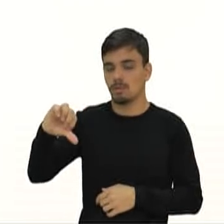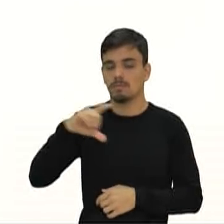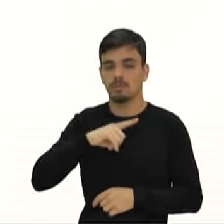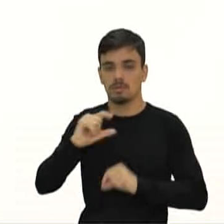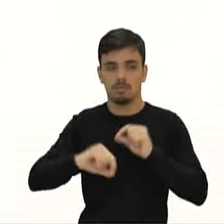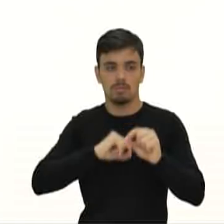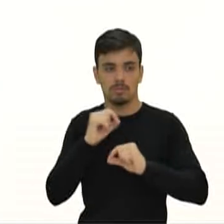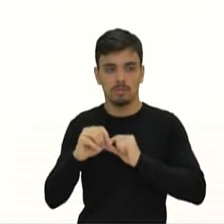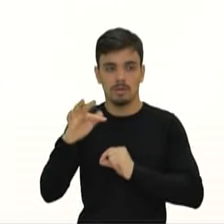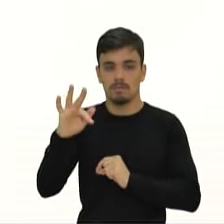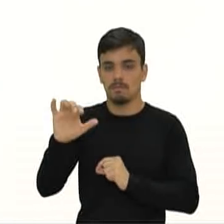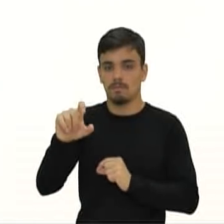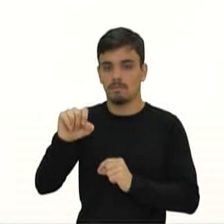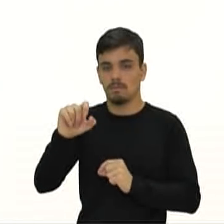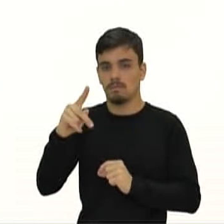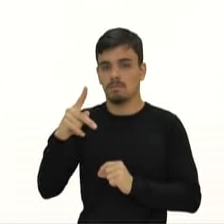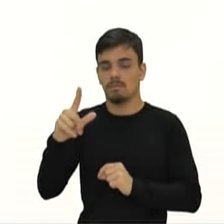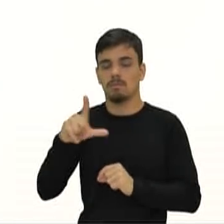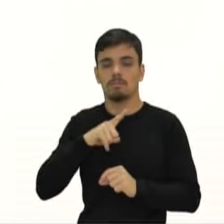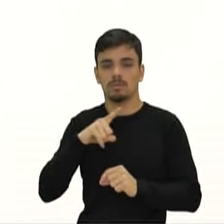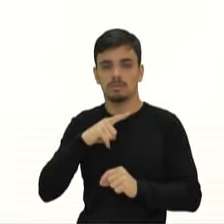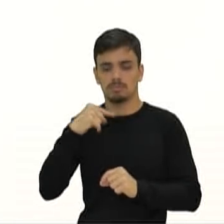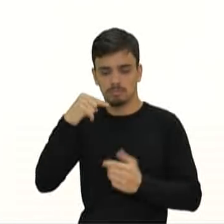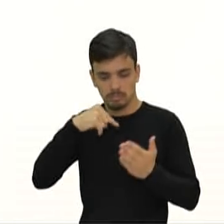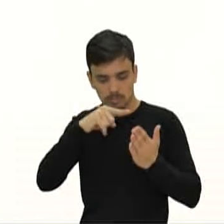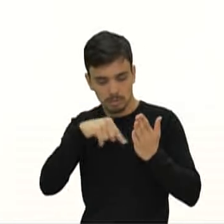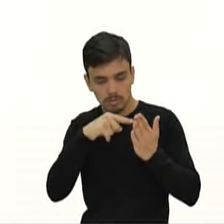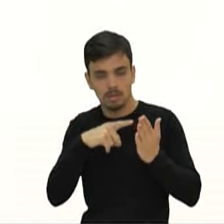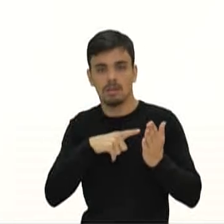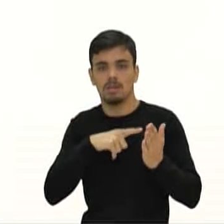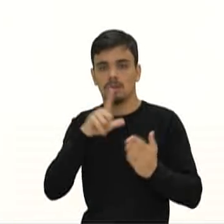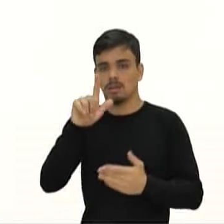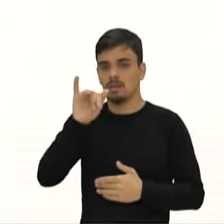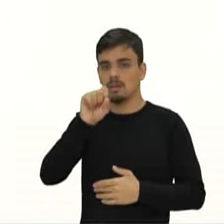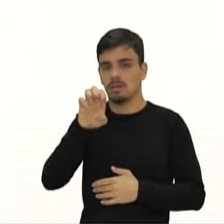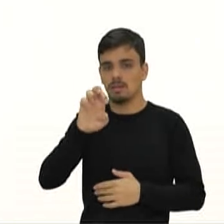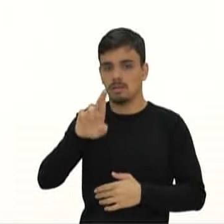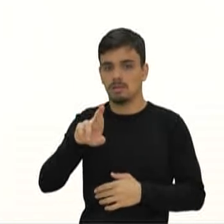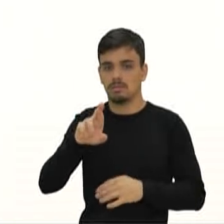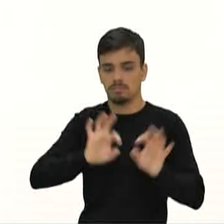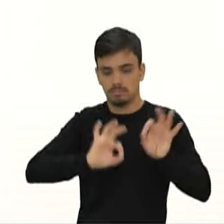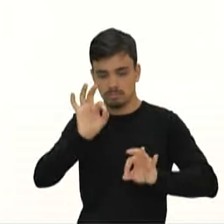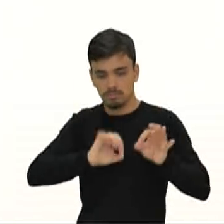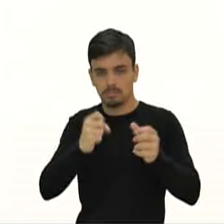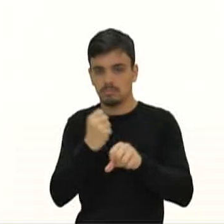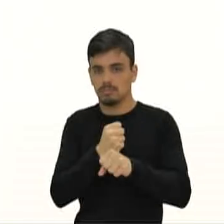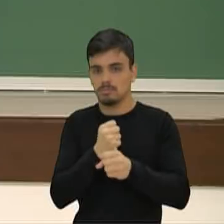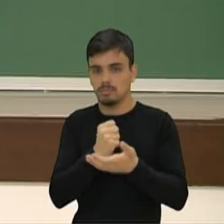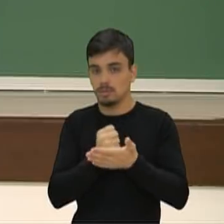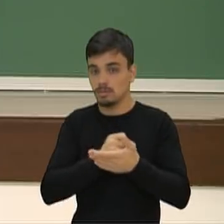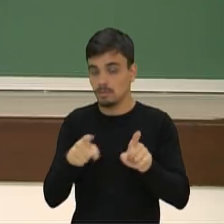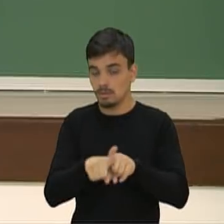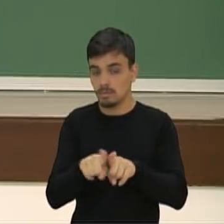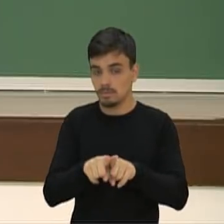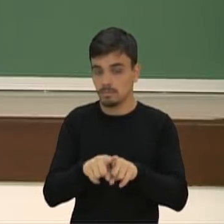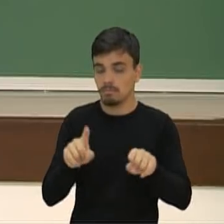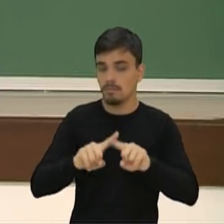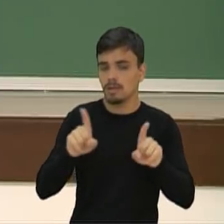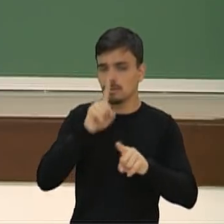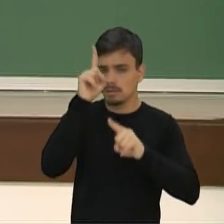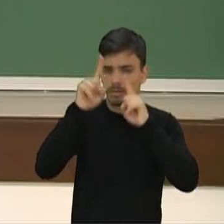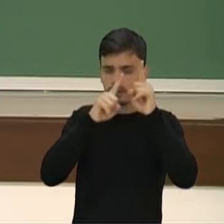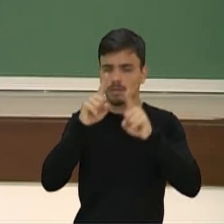flap usando a energia do laser e descolavam e recolavam o flap. Essa ideia do flap é a